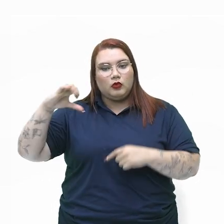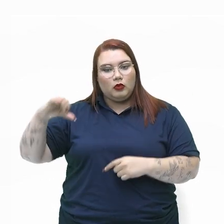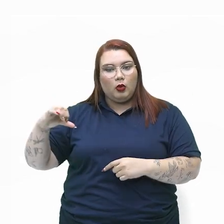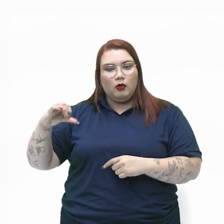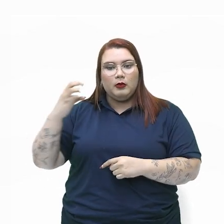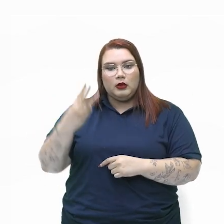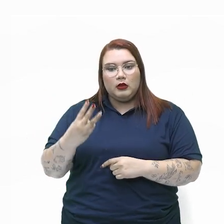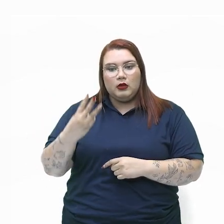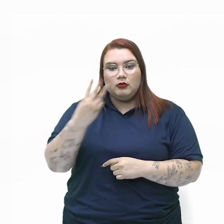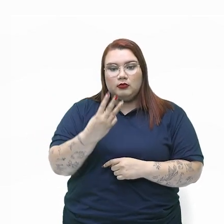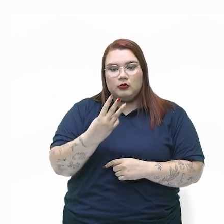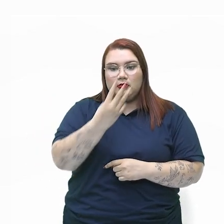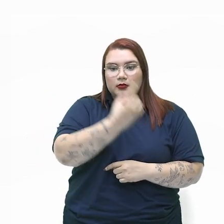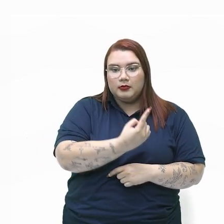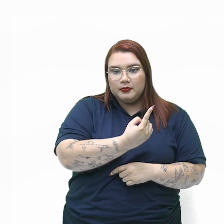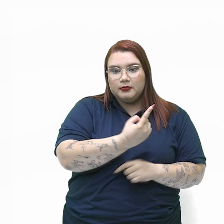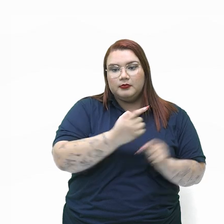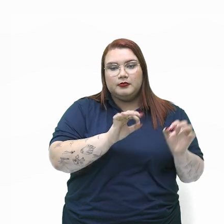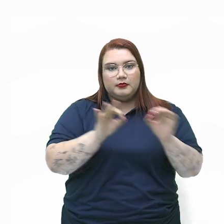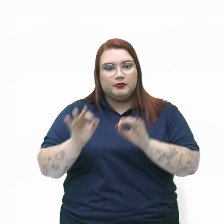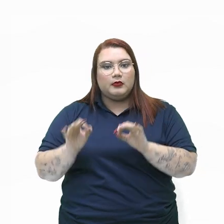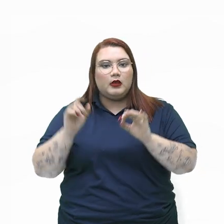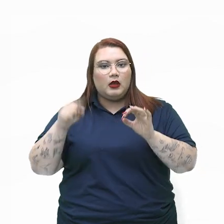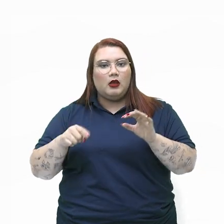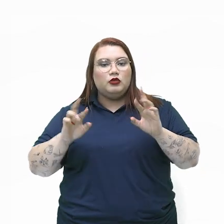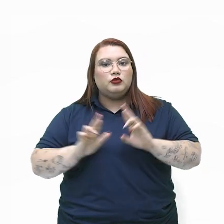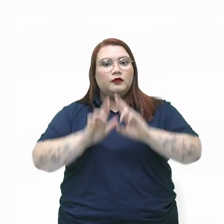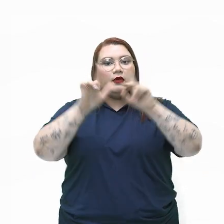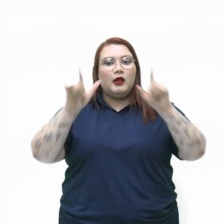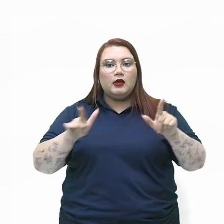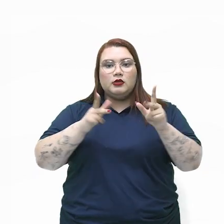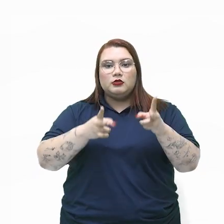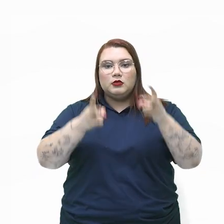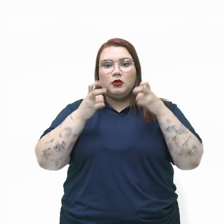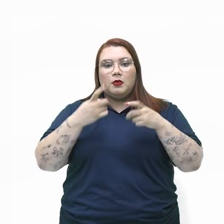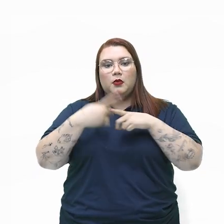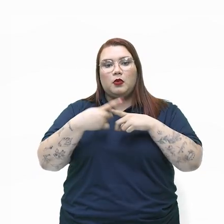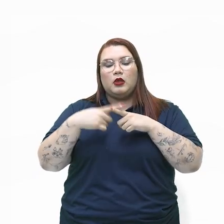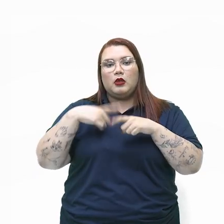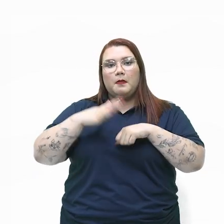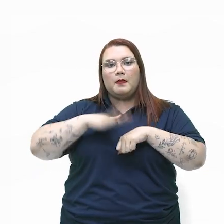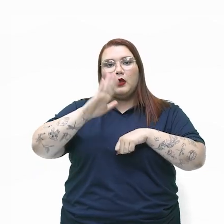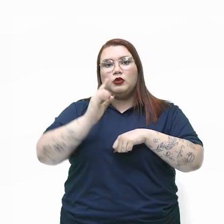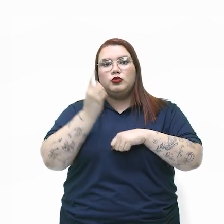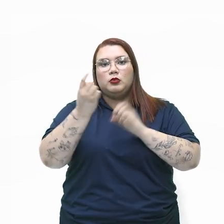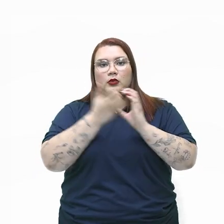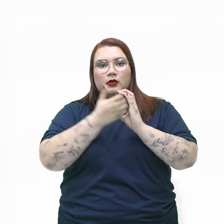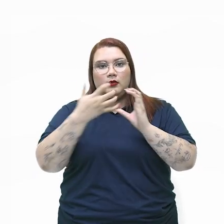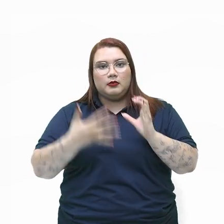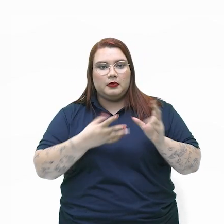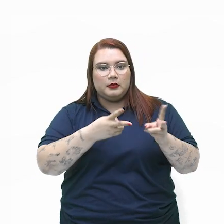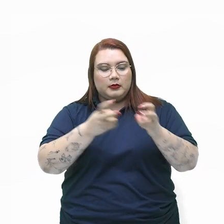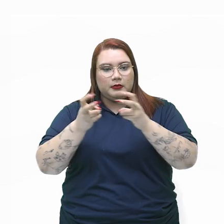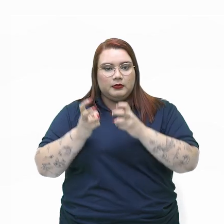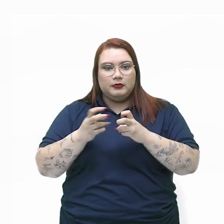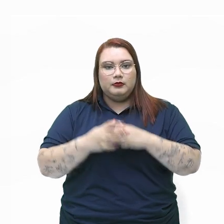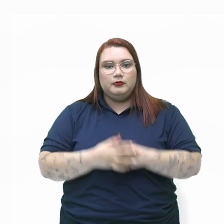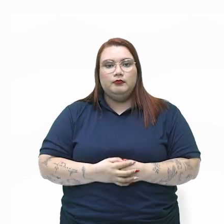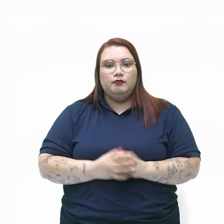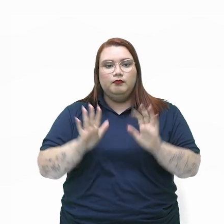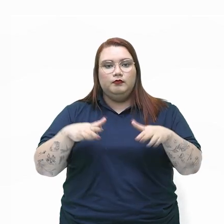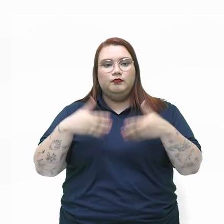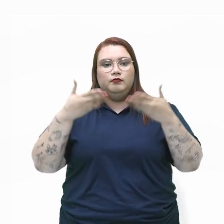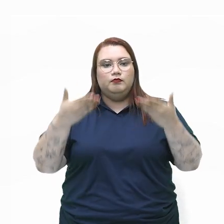diferente, né? 9 para 3 para 3 para 1. Né? A gente vai ter ali um resultado diferente porque é mais de uma característica sendo